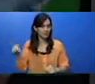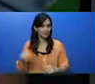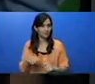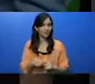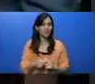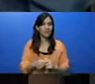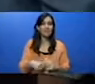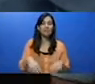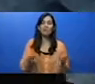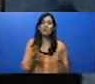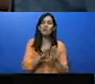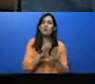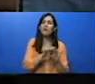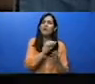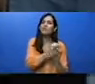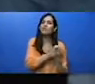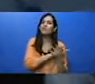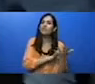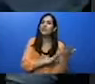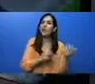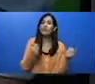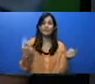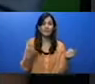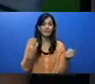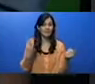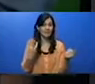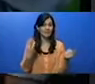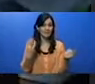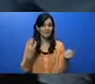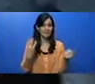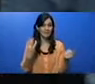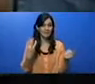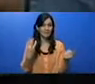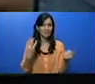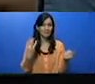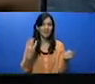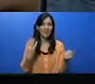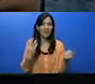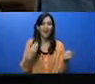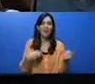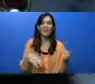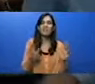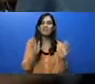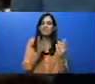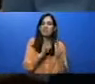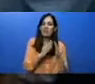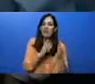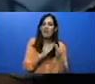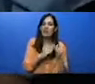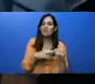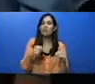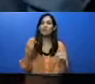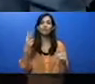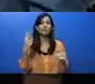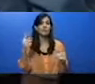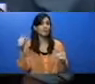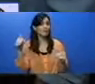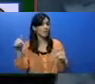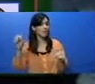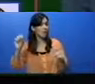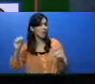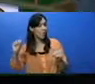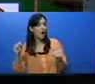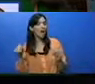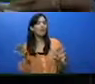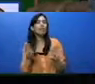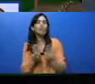Atividade 3, da página 278. Atividades em casa, tá? Mas nós vamos fazer na videoaula,